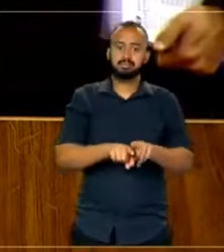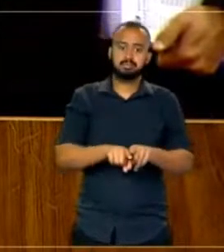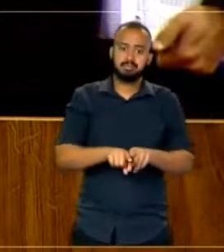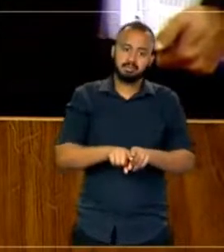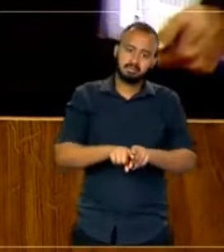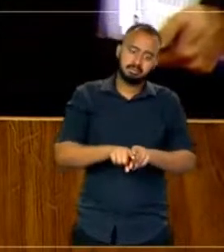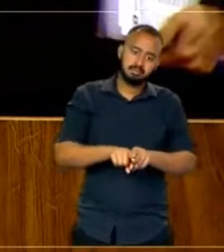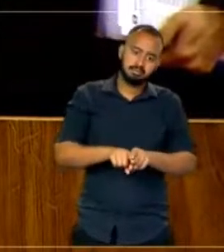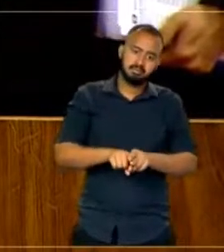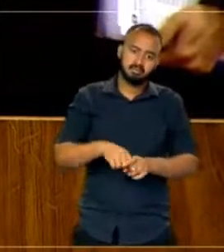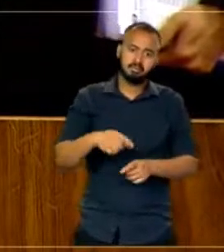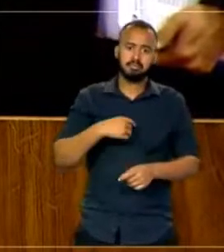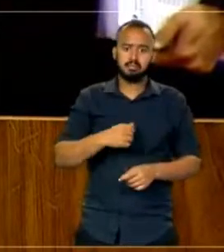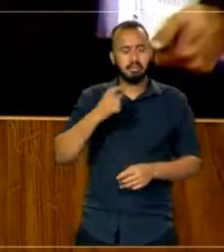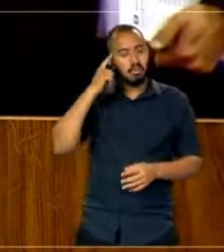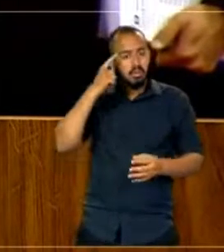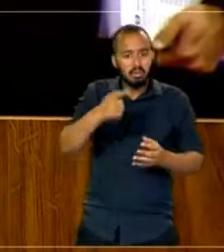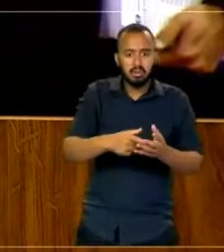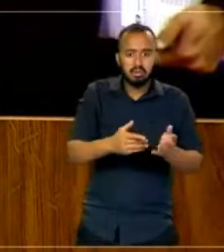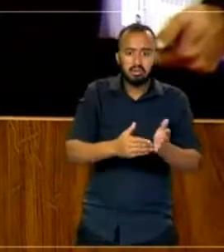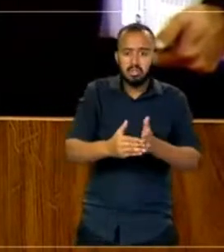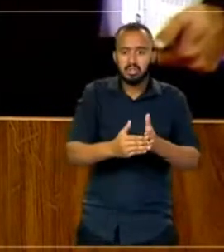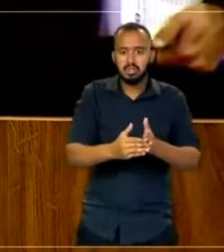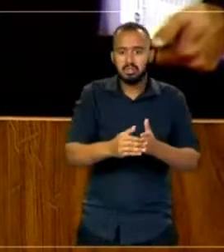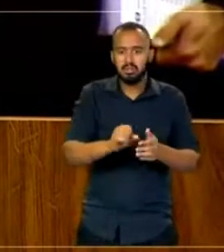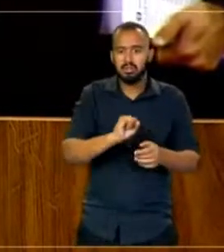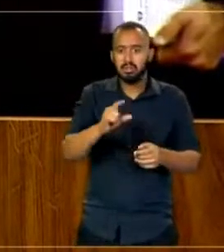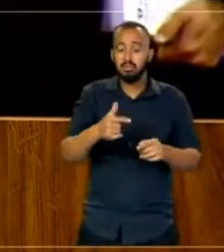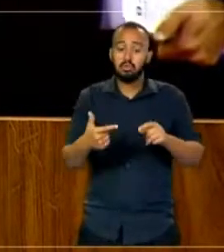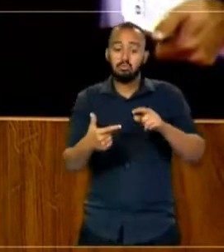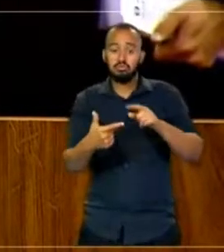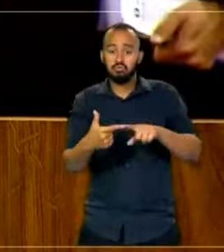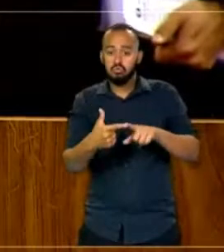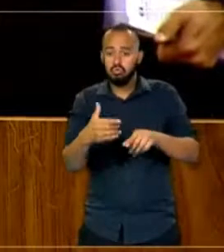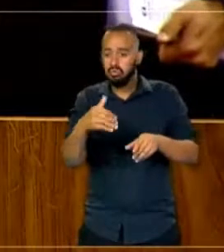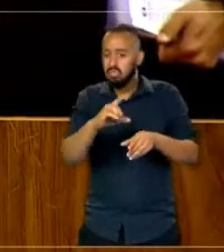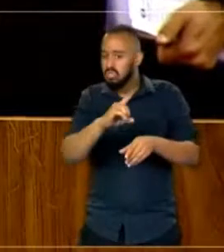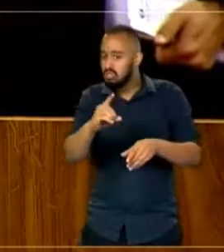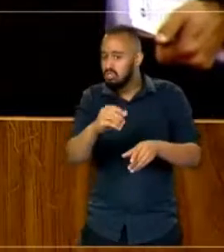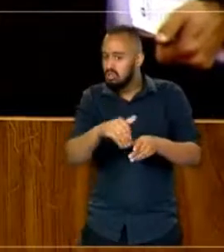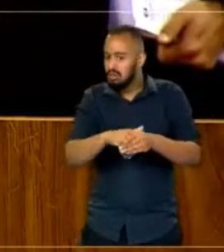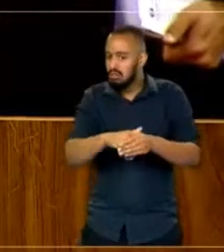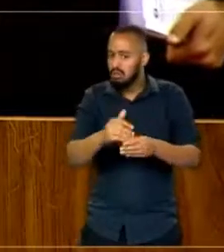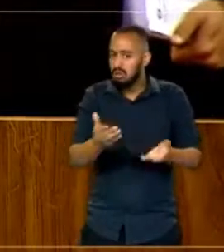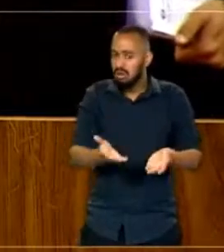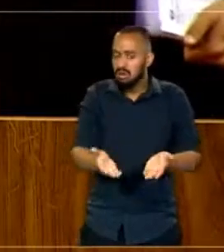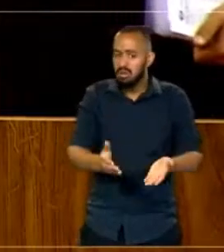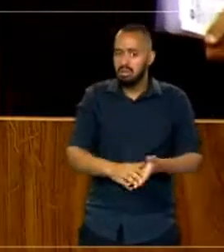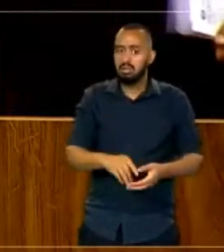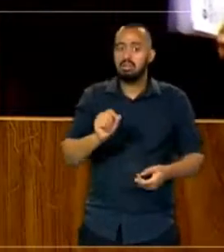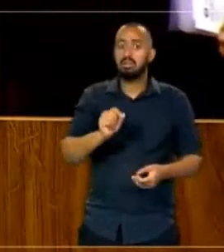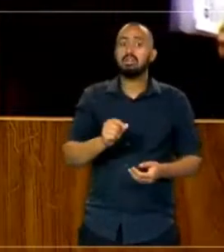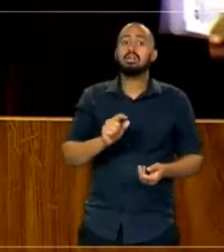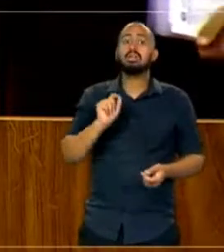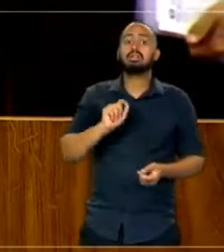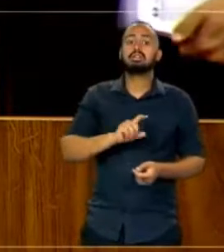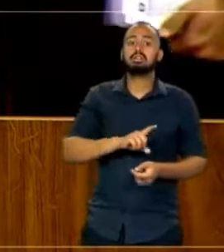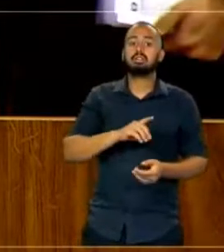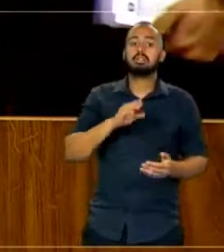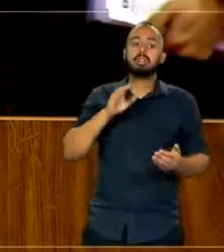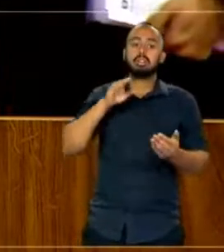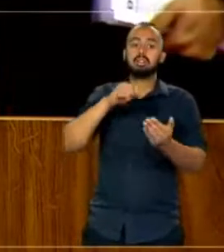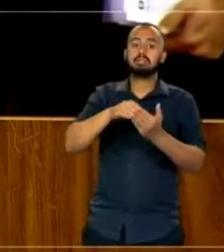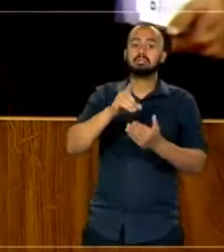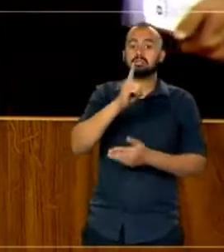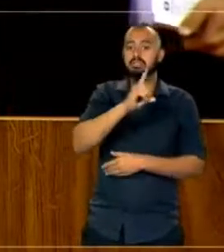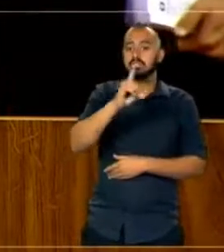específico e que estamos na iminência de ter o segundo turno das eleições. A proposta é até o dia, a